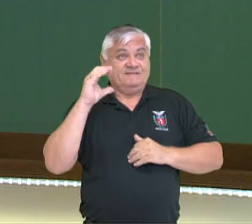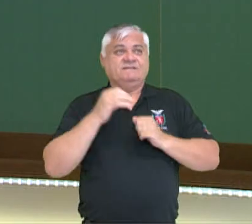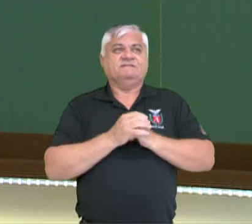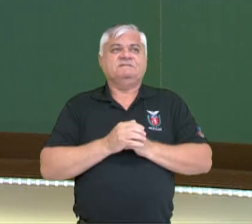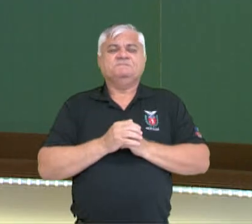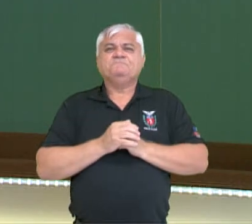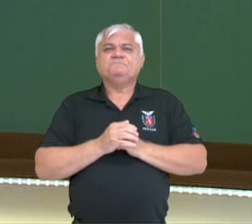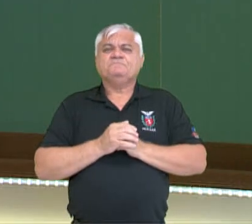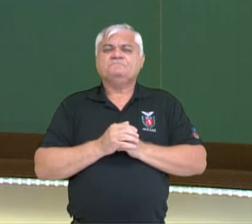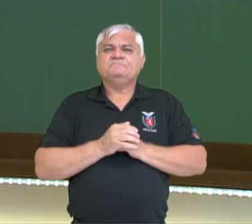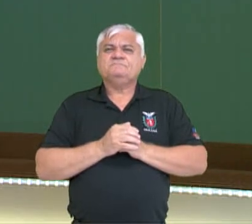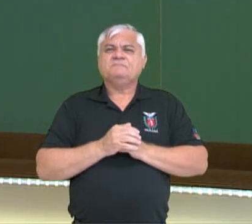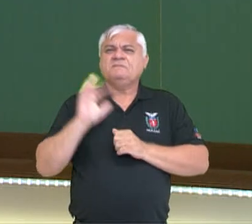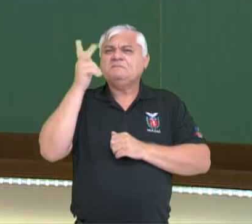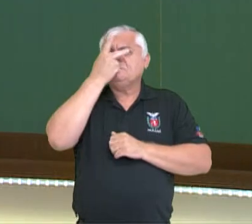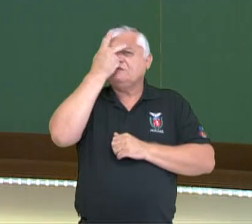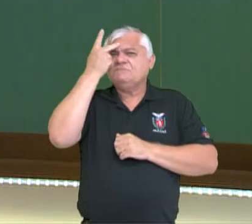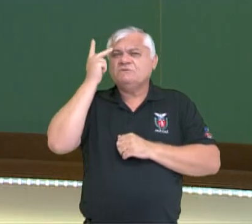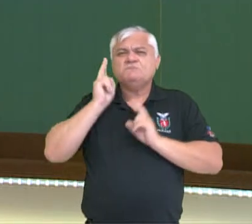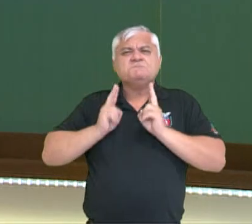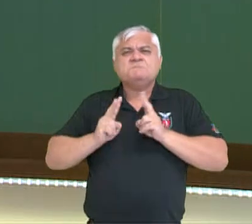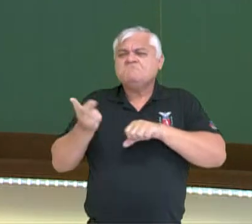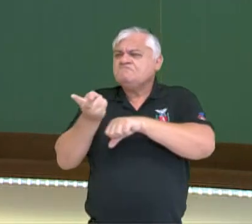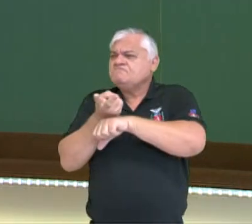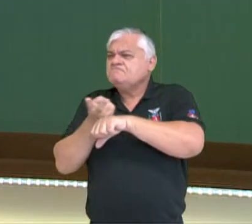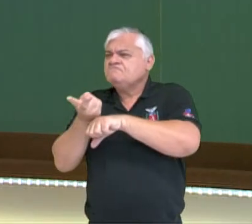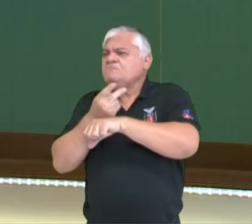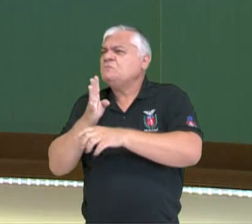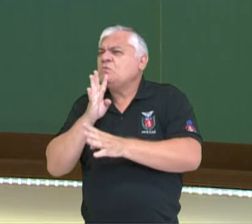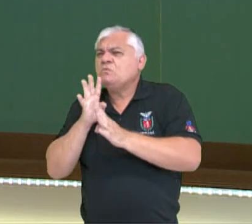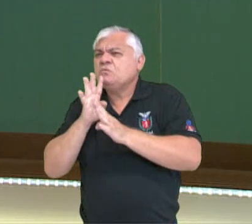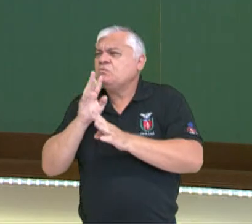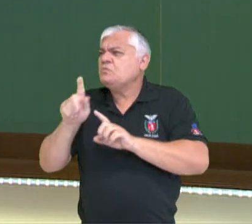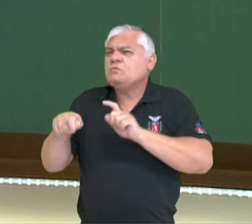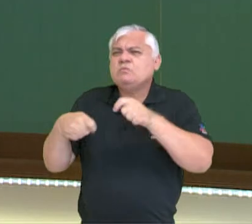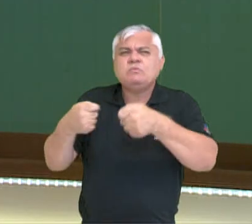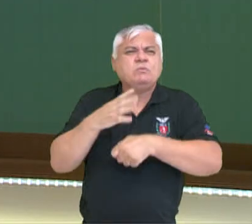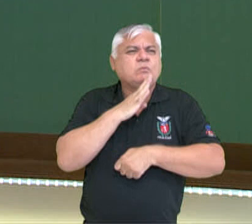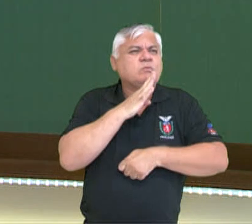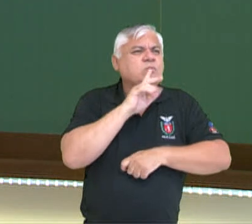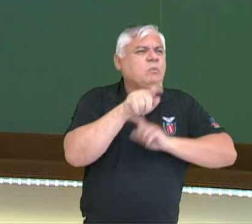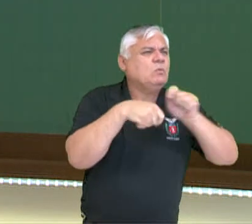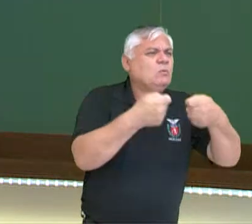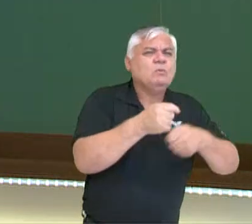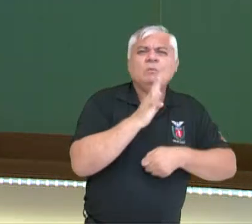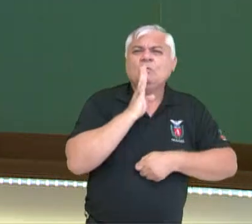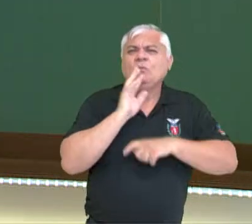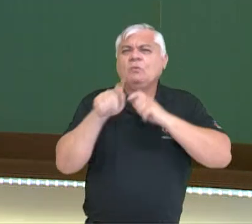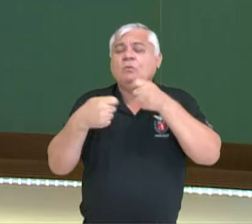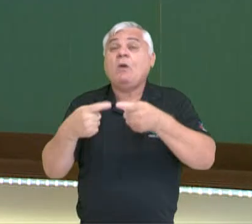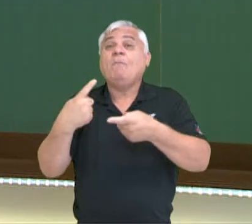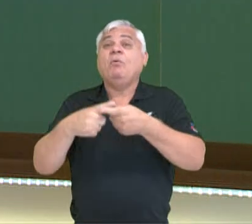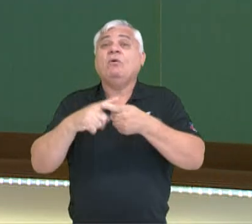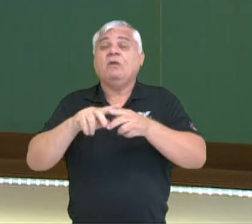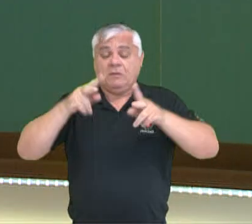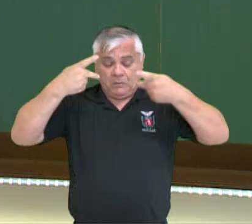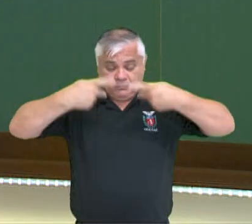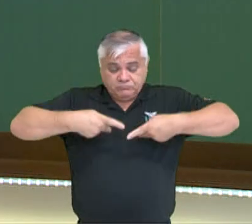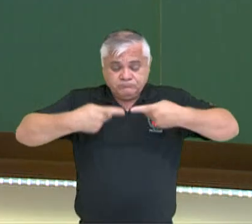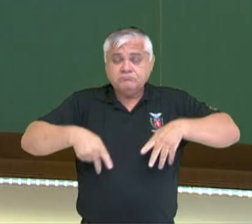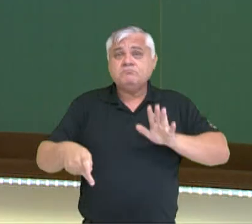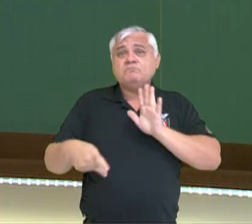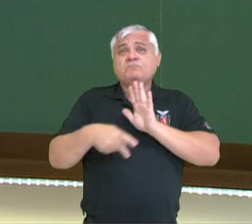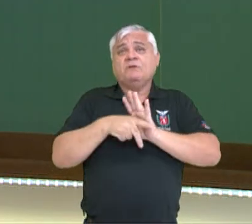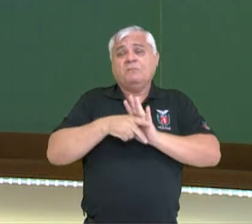humano sempre buscou conhecer os objetos ao seu redor. Primeiramente, porque se trata do instinto de